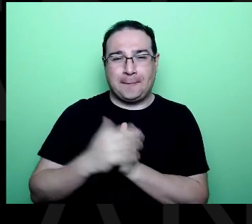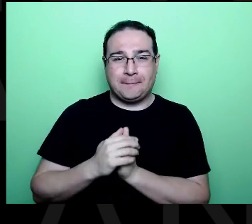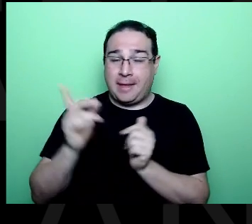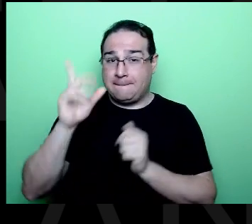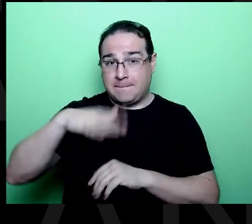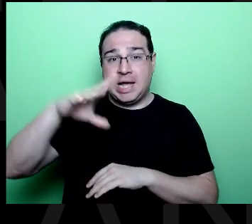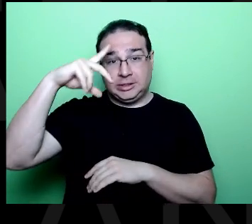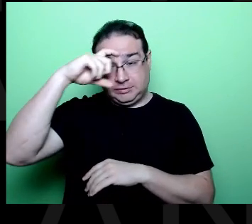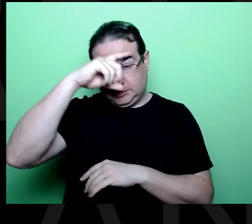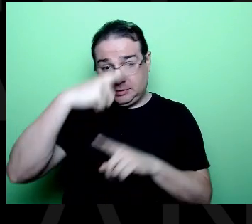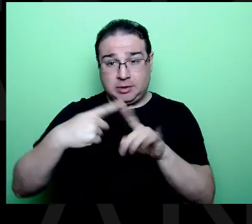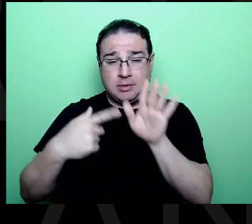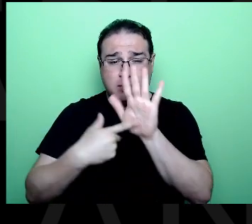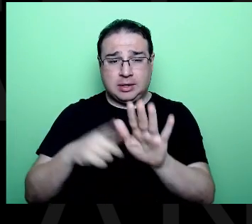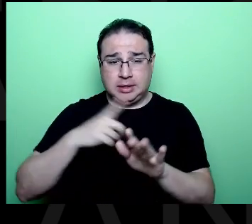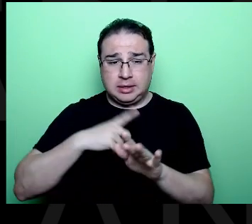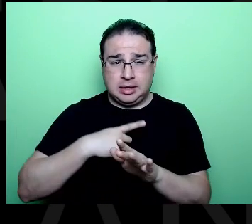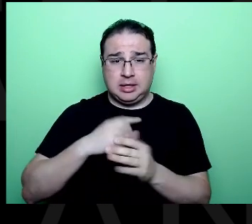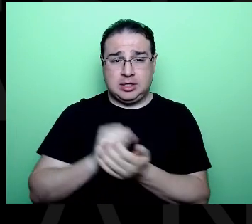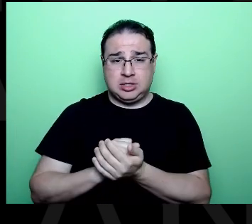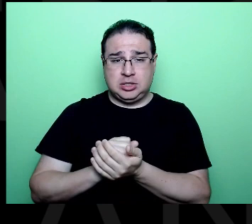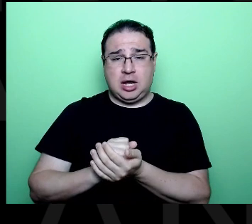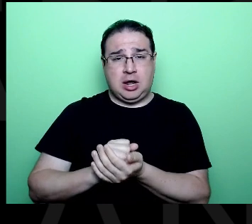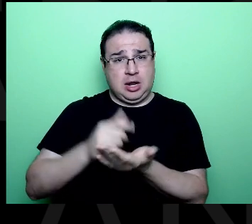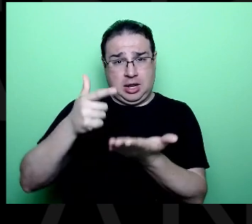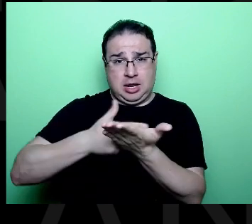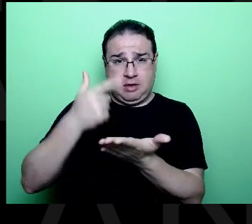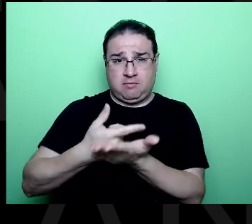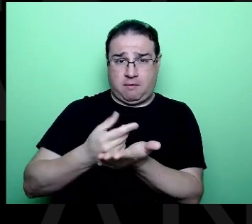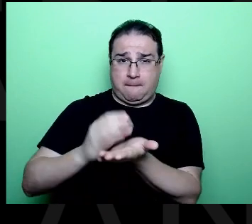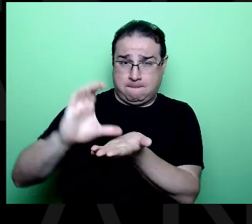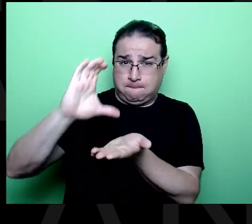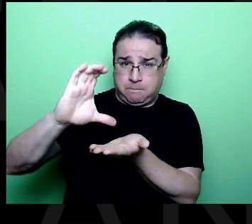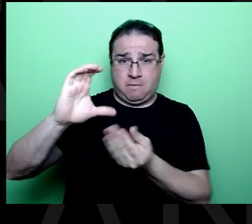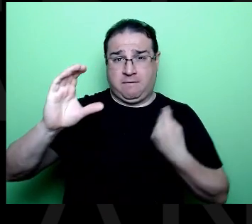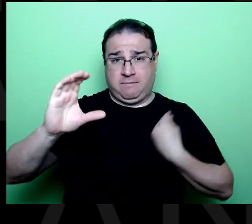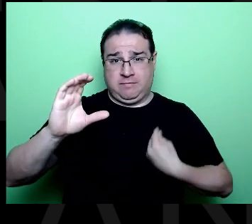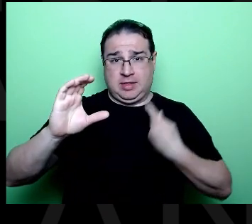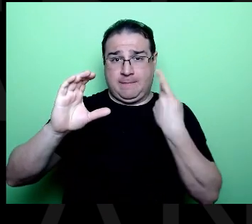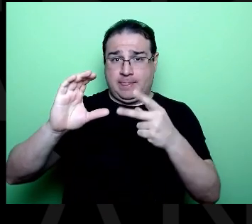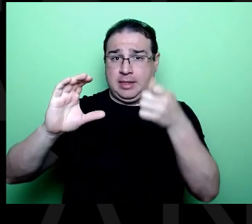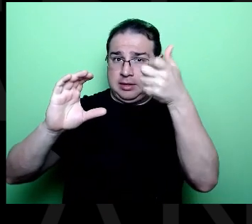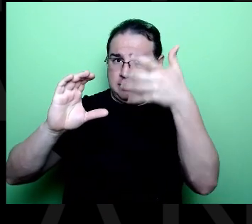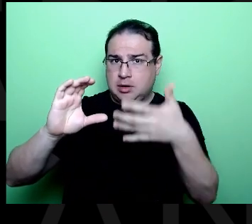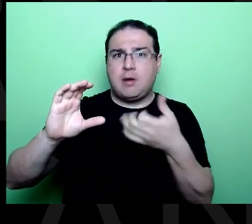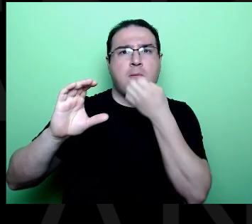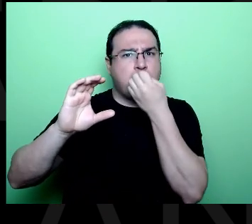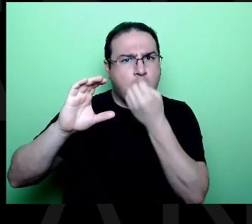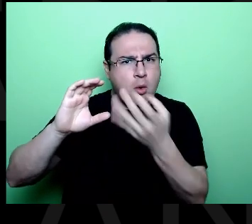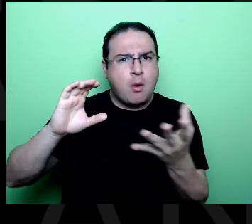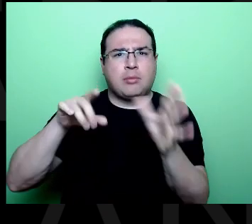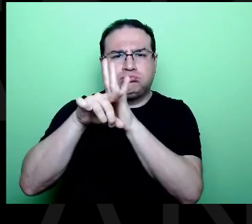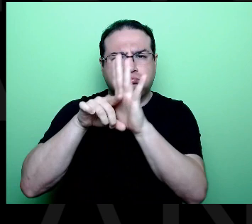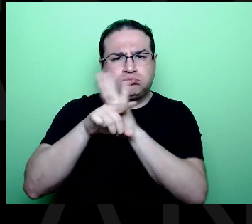É verdade. É mais difícil, porque ali já tem uma biografia zona deste tamanho, Não,